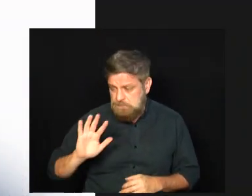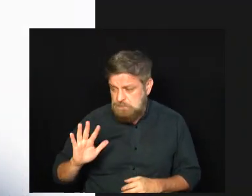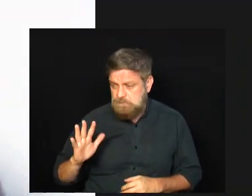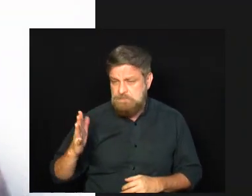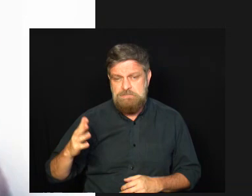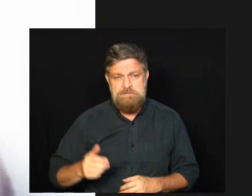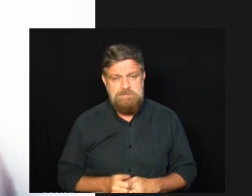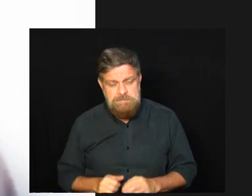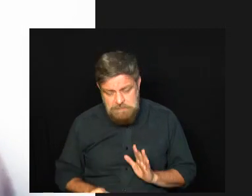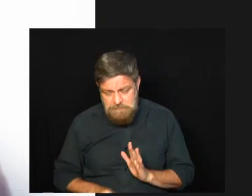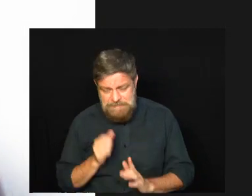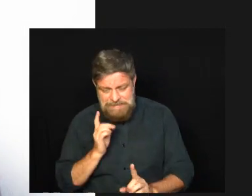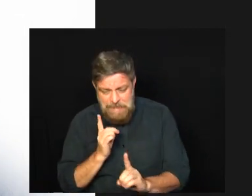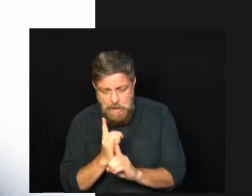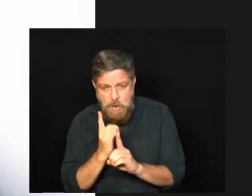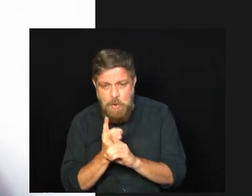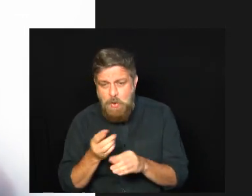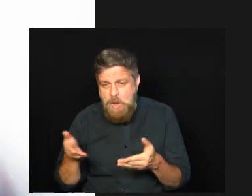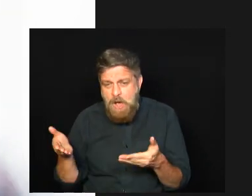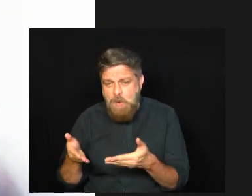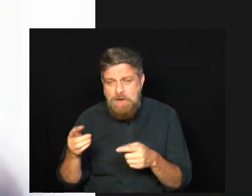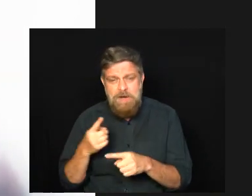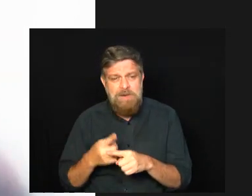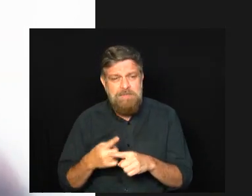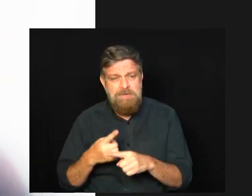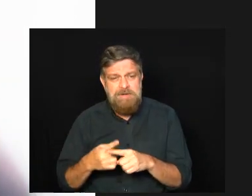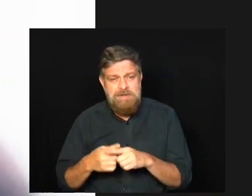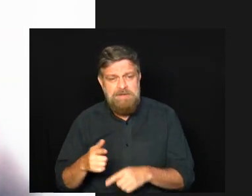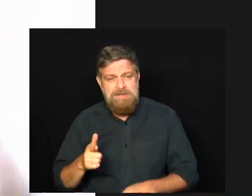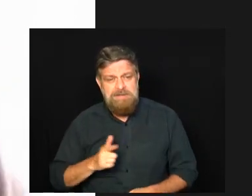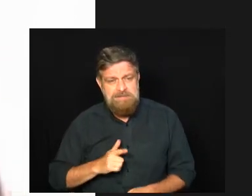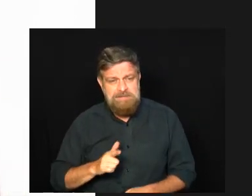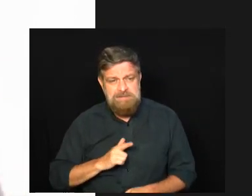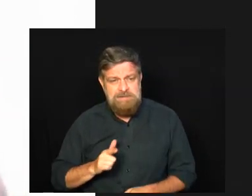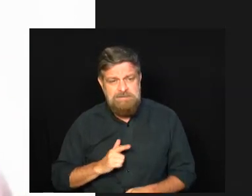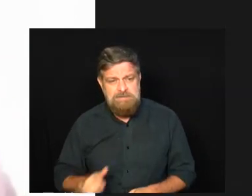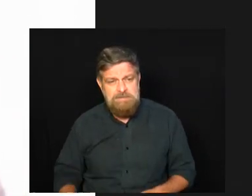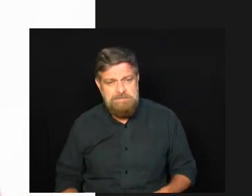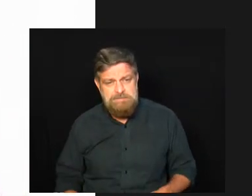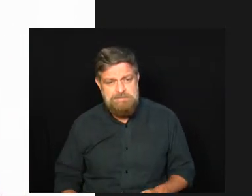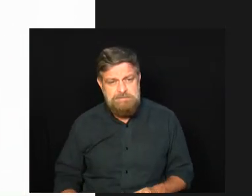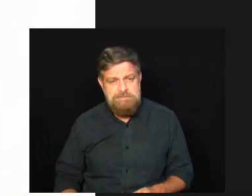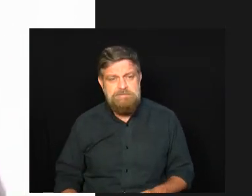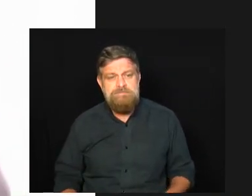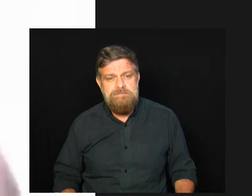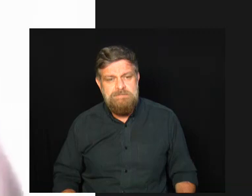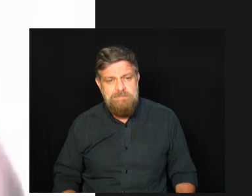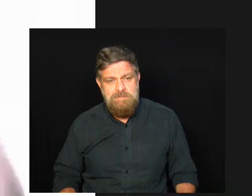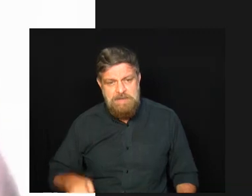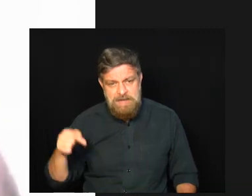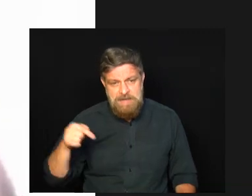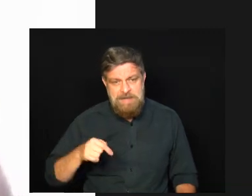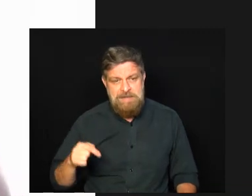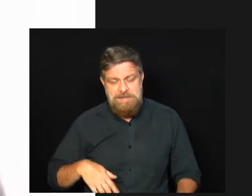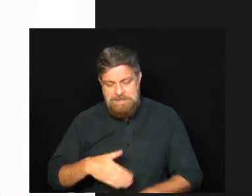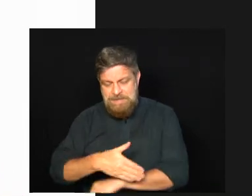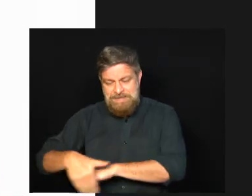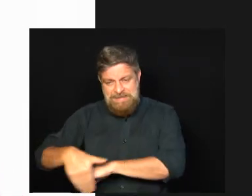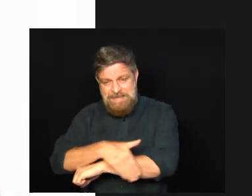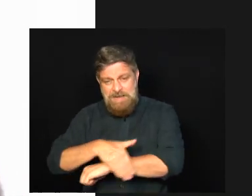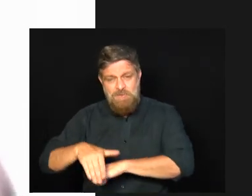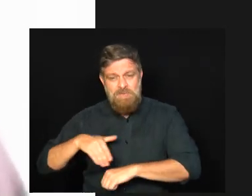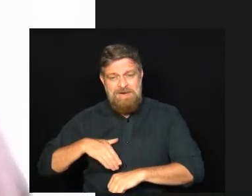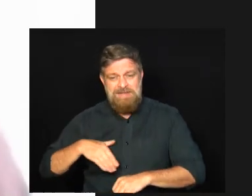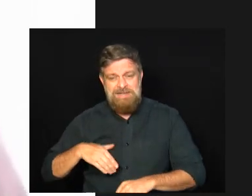nosso encontro agora, por conta das reformas que a Vivo está fazendo aqui na minha rua.